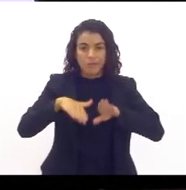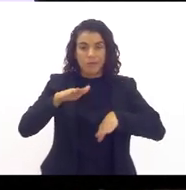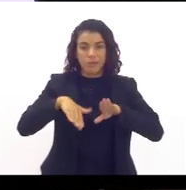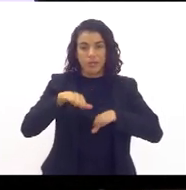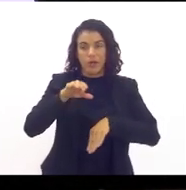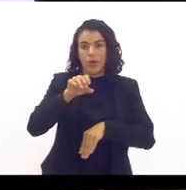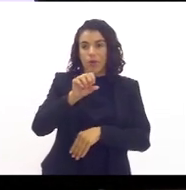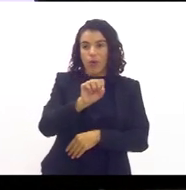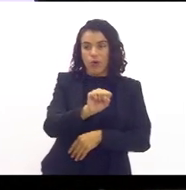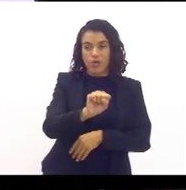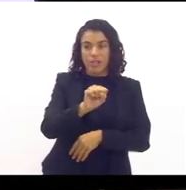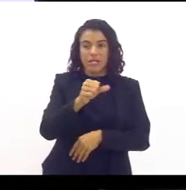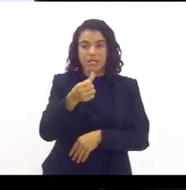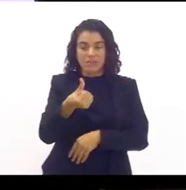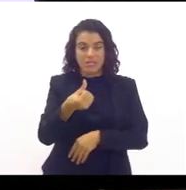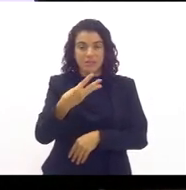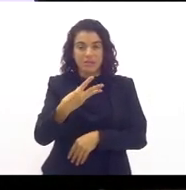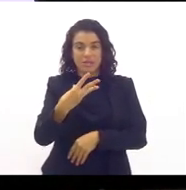em